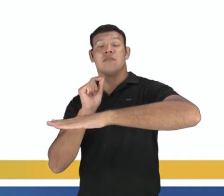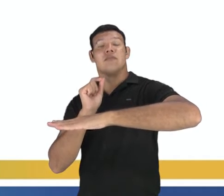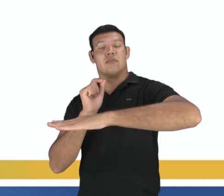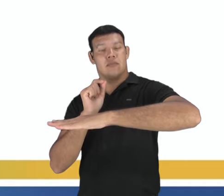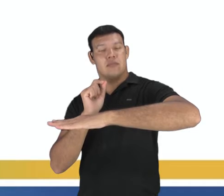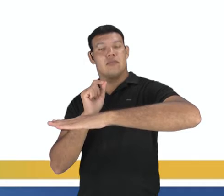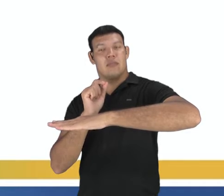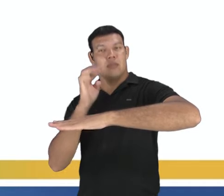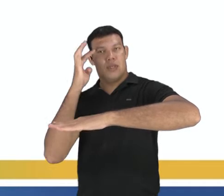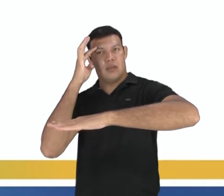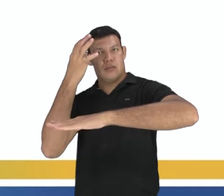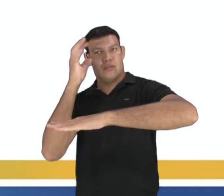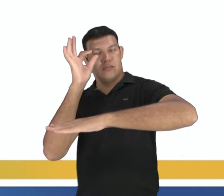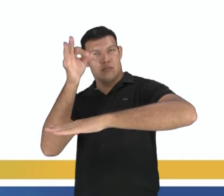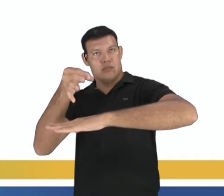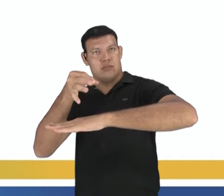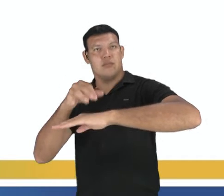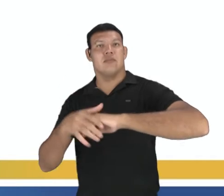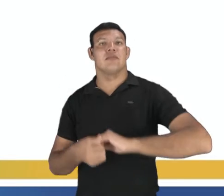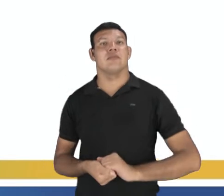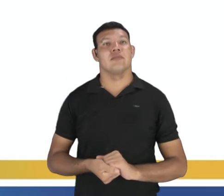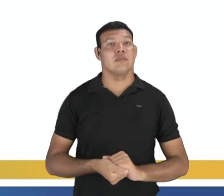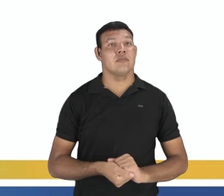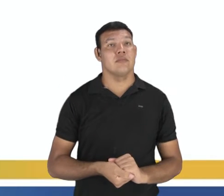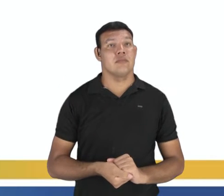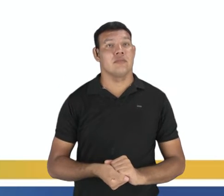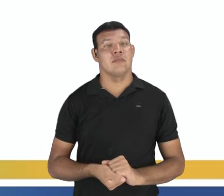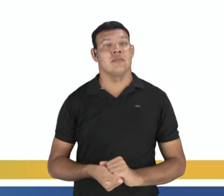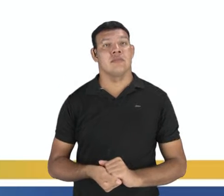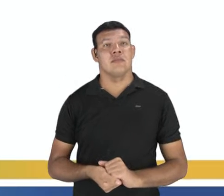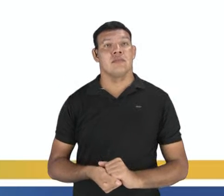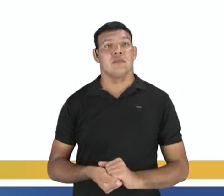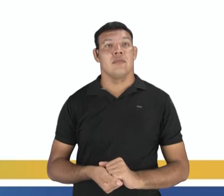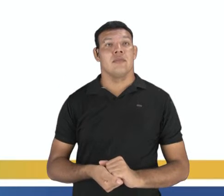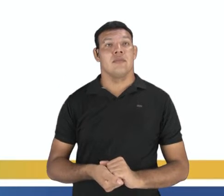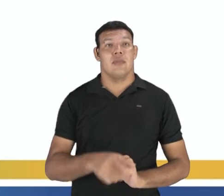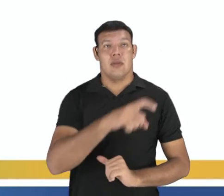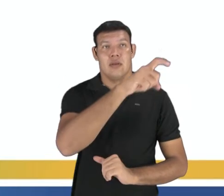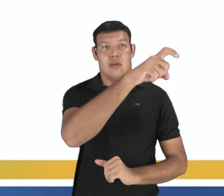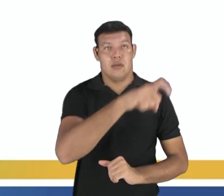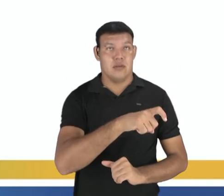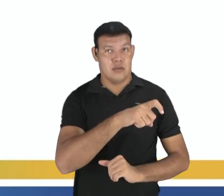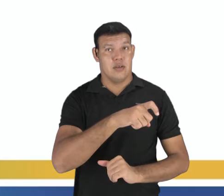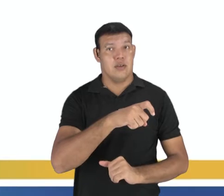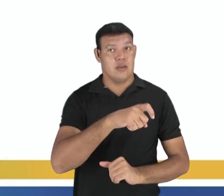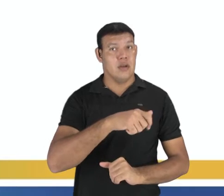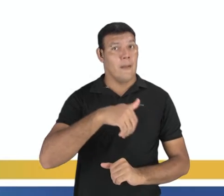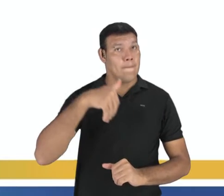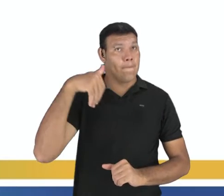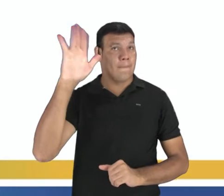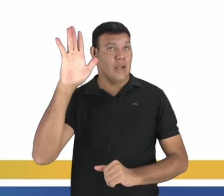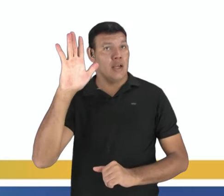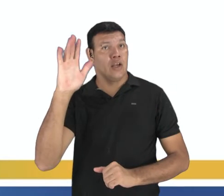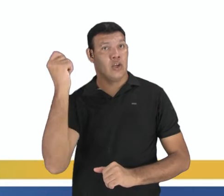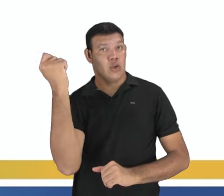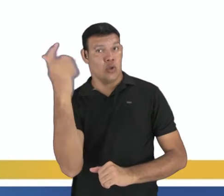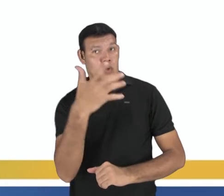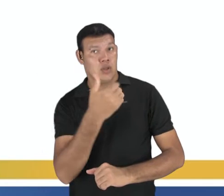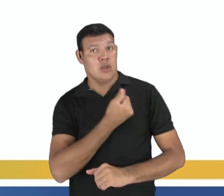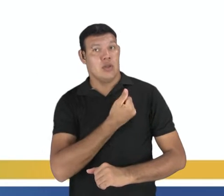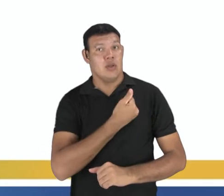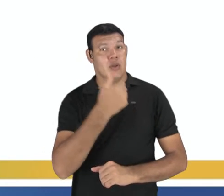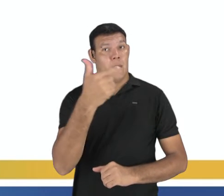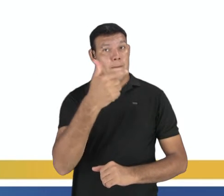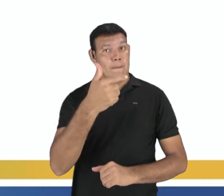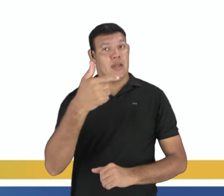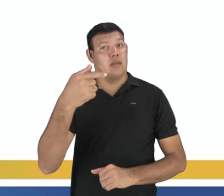satisfazendo a condição de existência, certo? Já quando o x é maior que menos 2, que é a